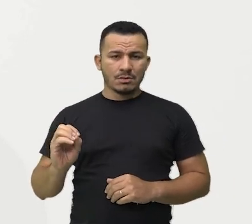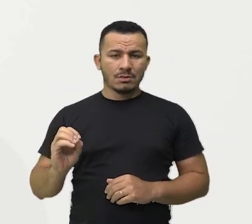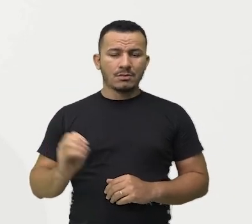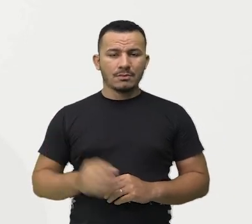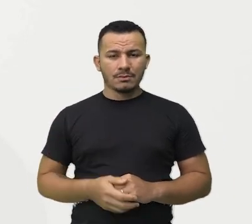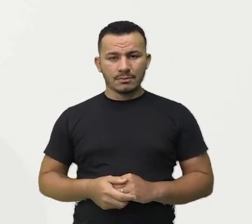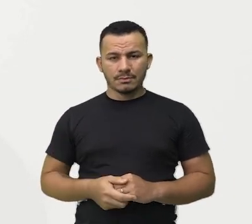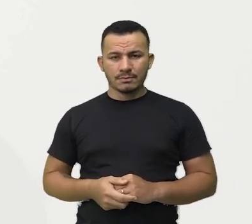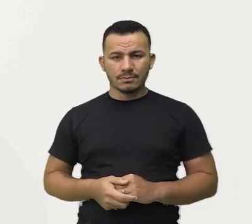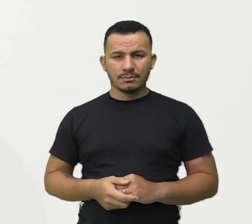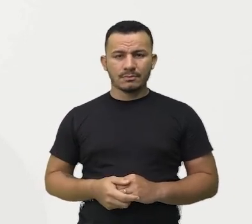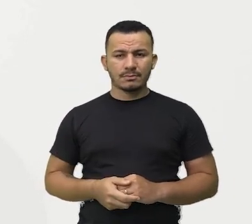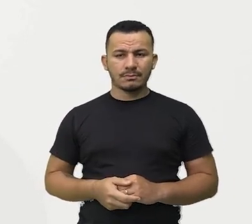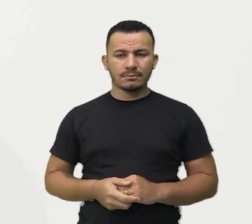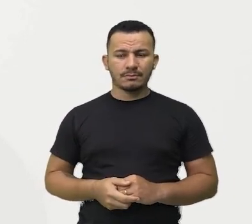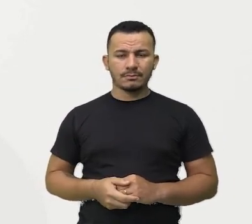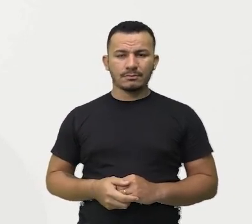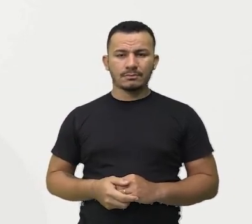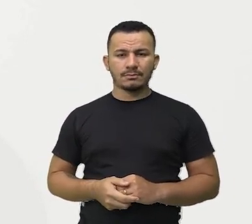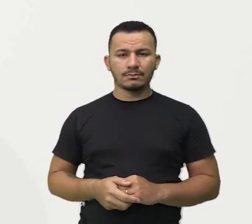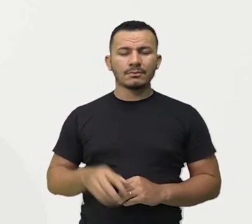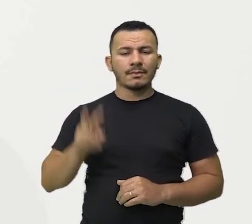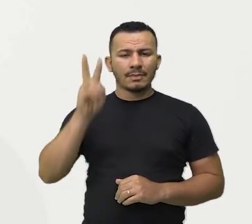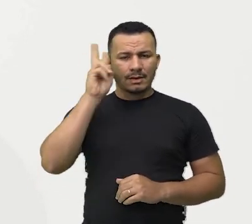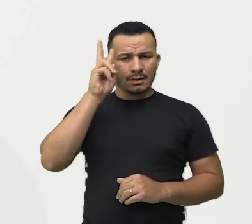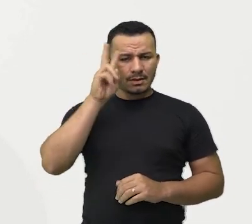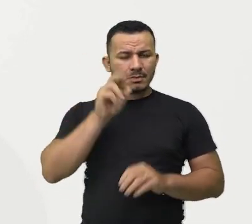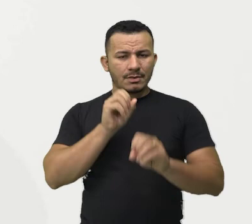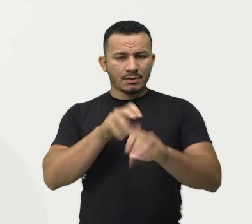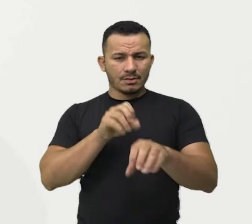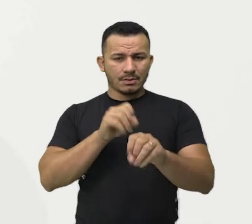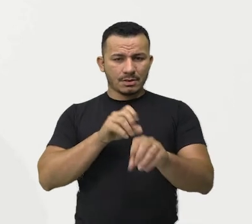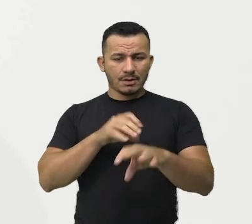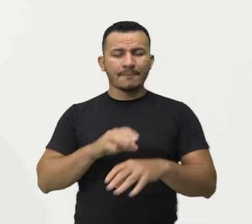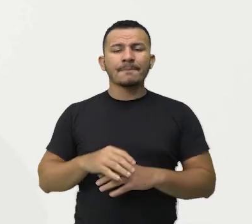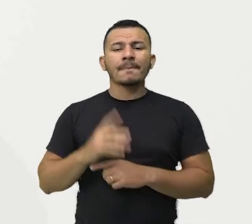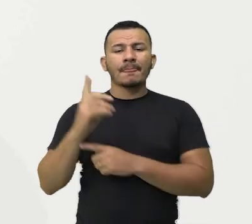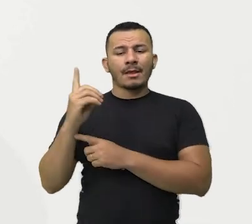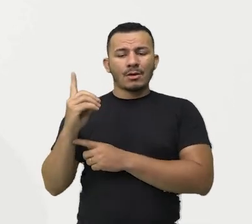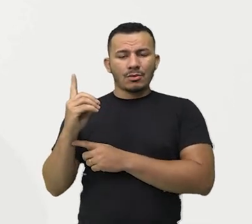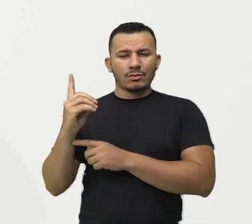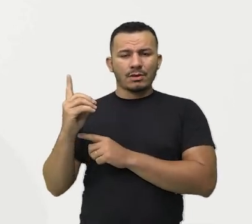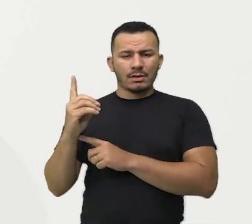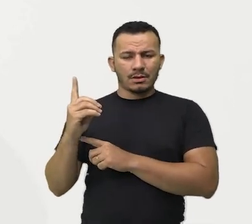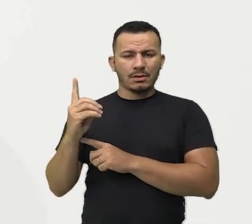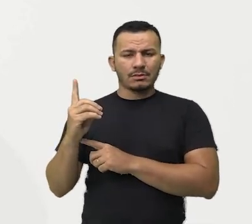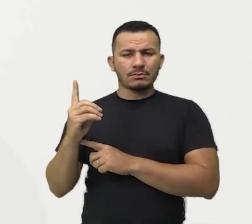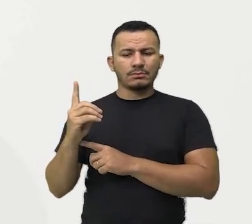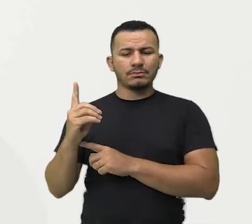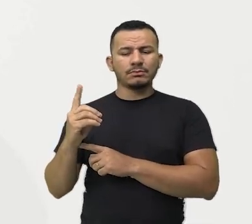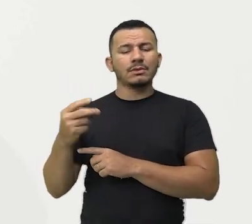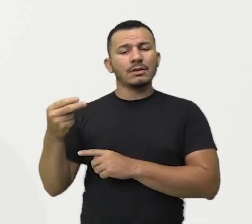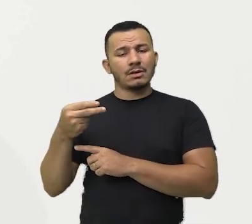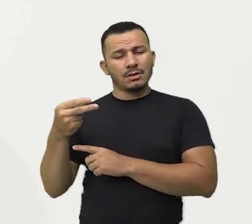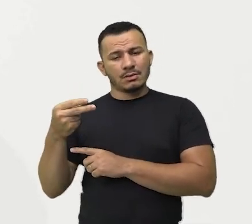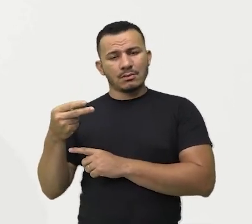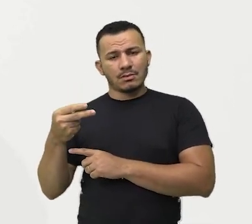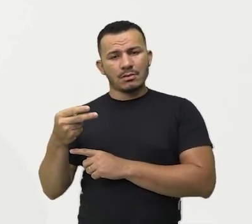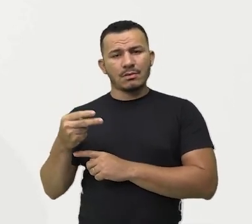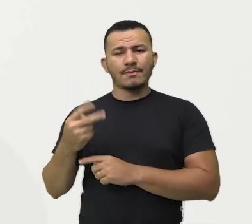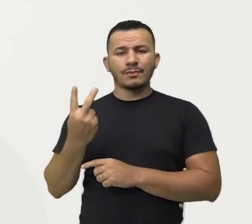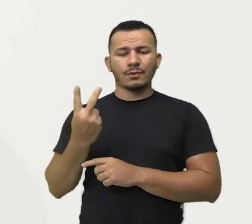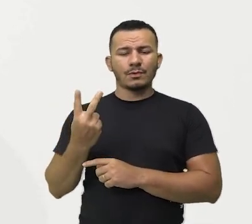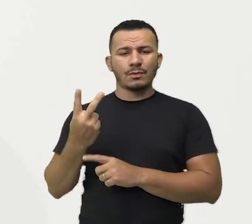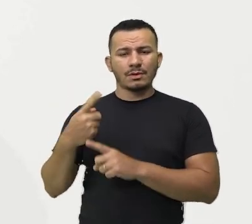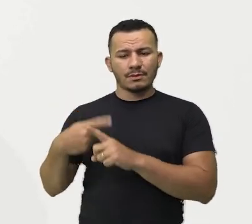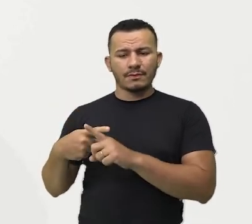da peça? O diâmetro dessa peça. Aí, pessoal, tu aprendeu comigo agora há pouco que o diâmetro